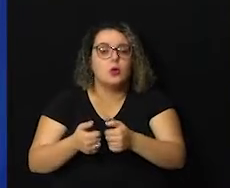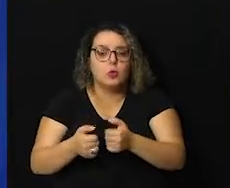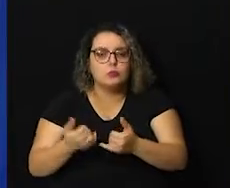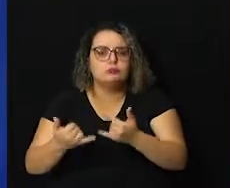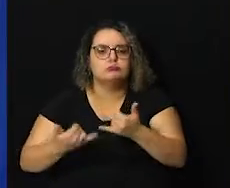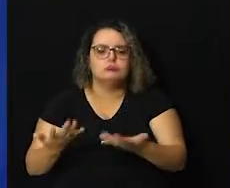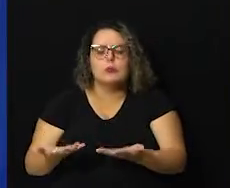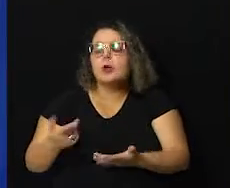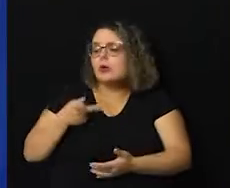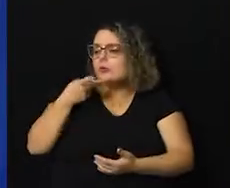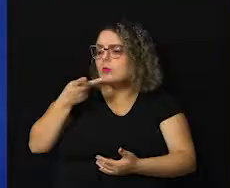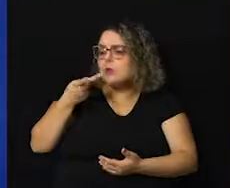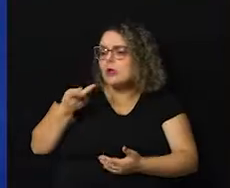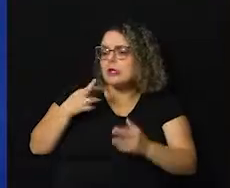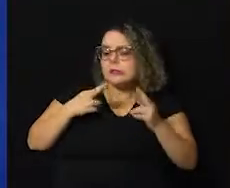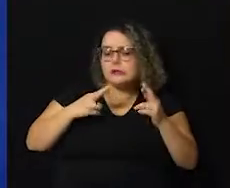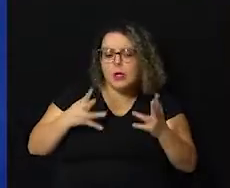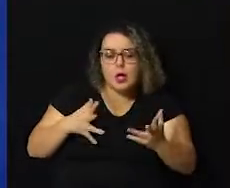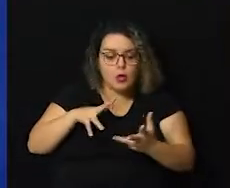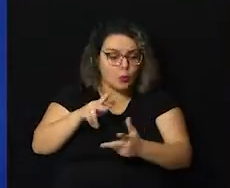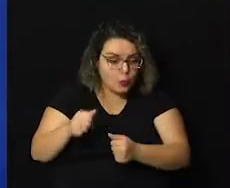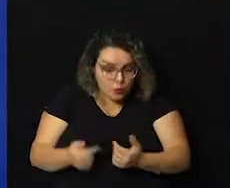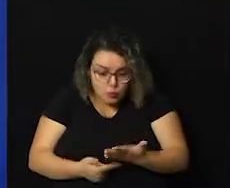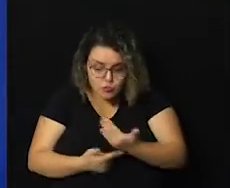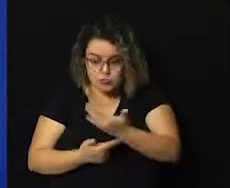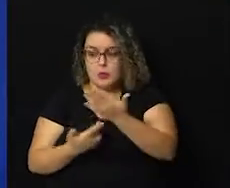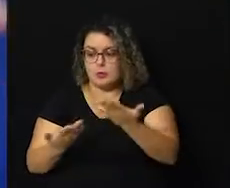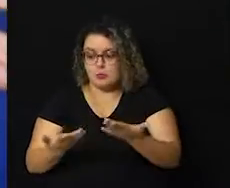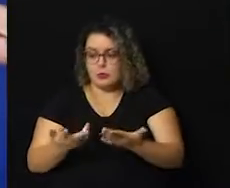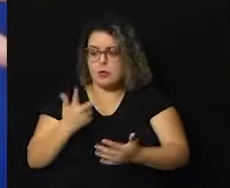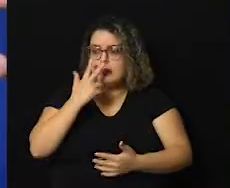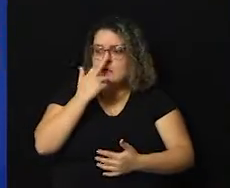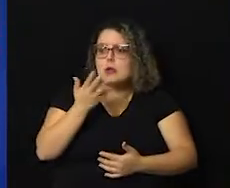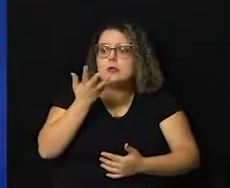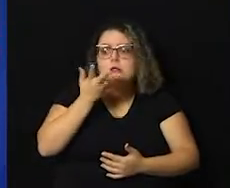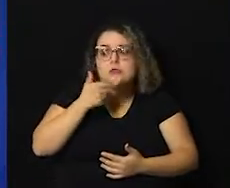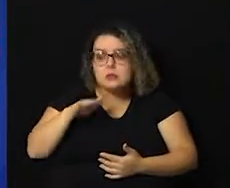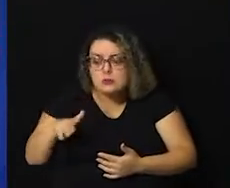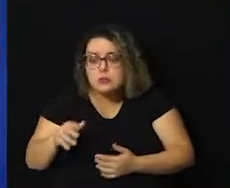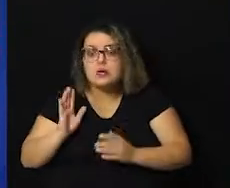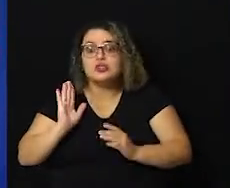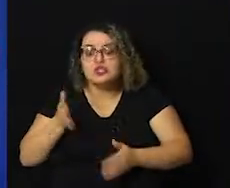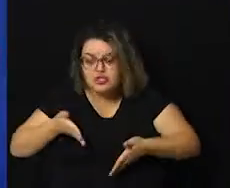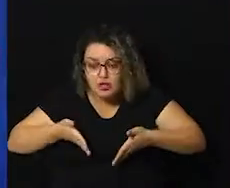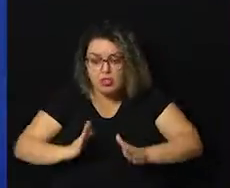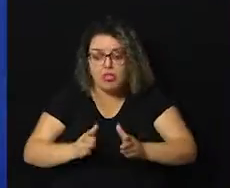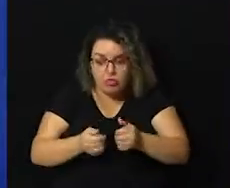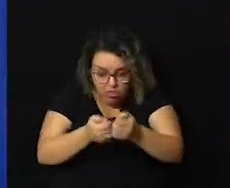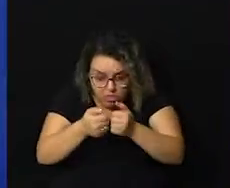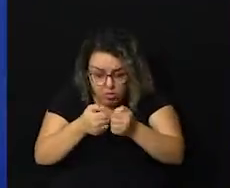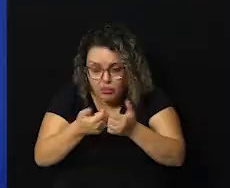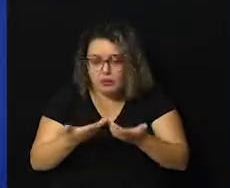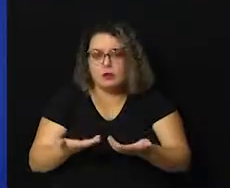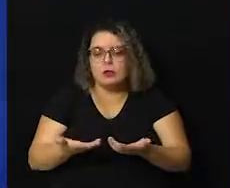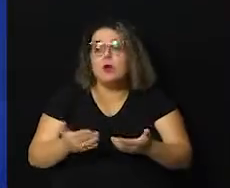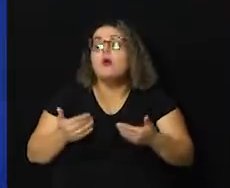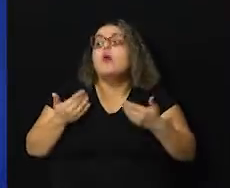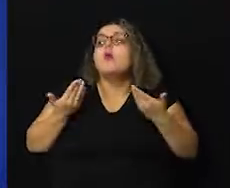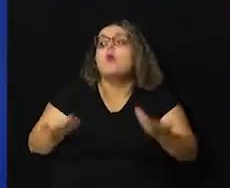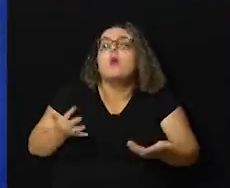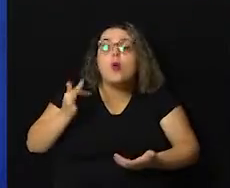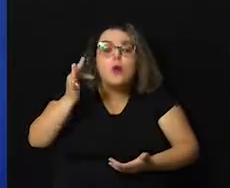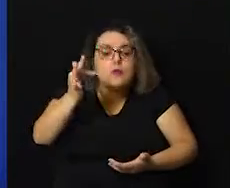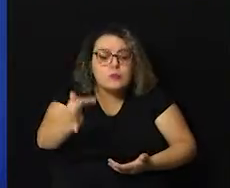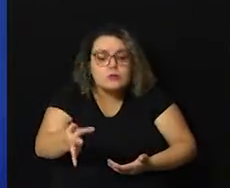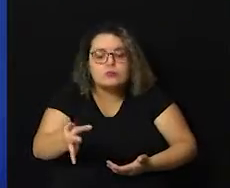fala nessa perspectiva que cada vez mais o mundo tá eletrônico parece hoje que as crianças já nascem mexendo no celular o